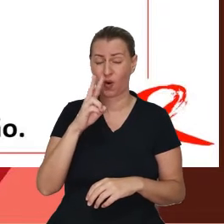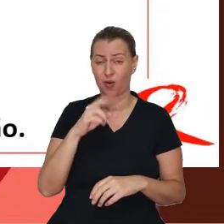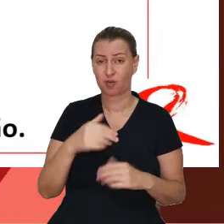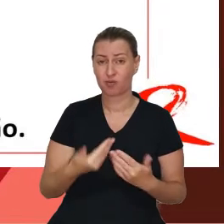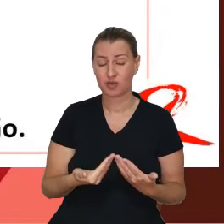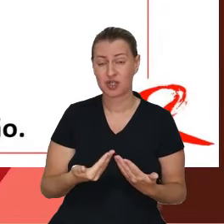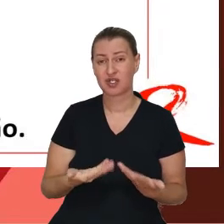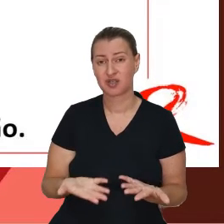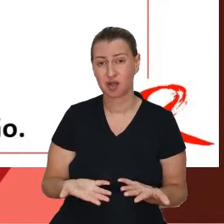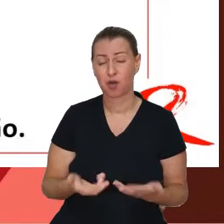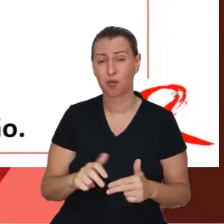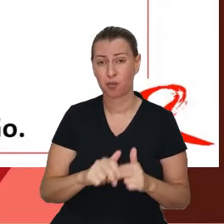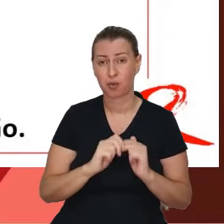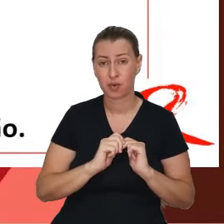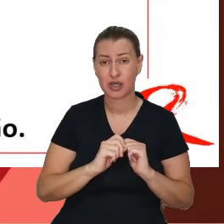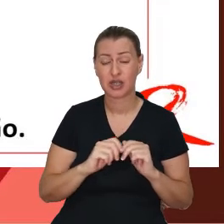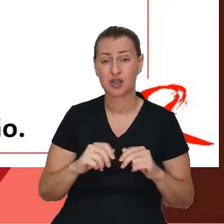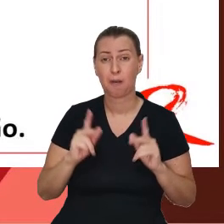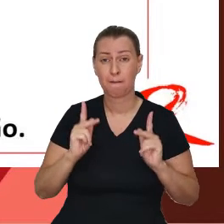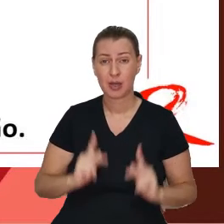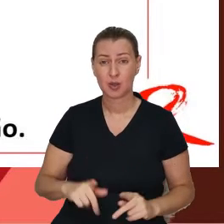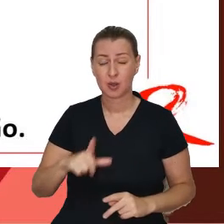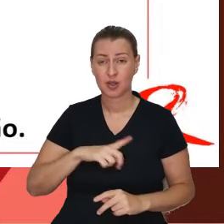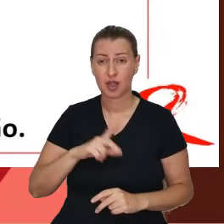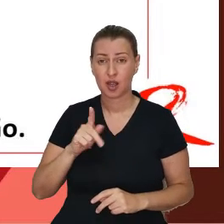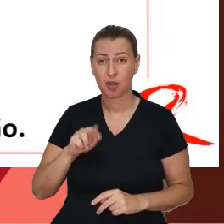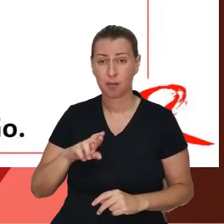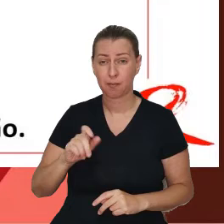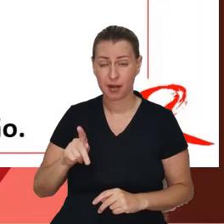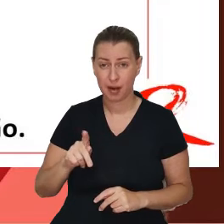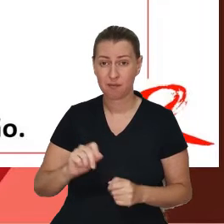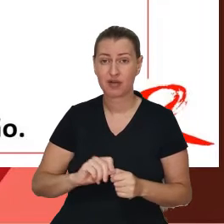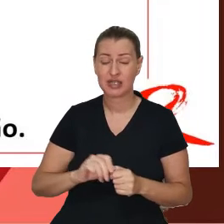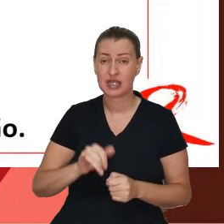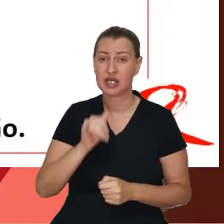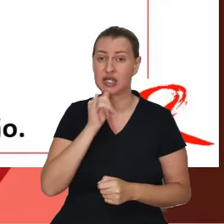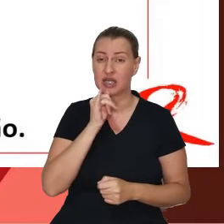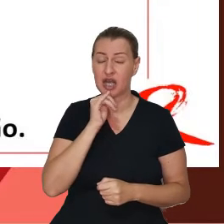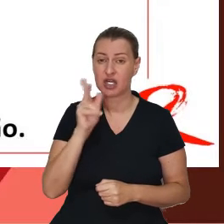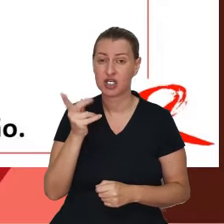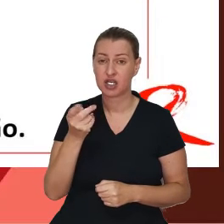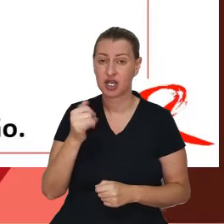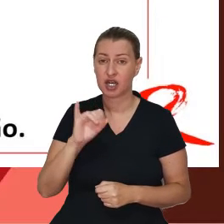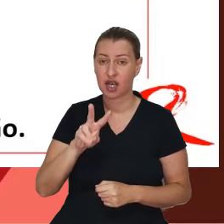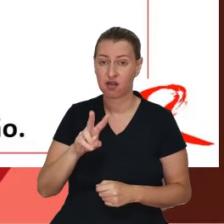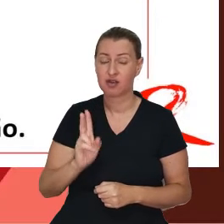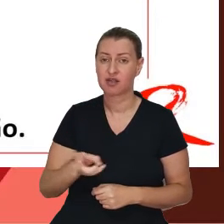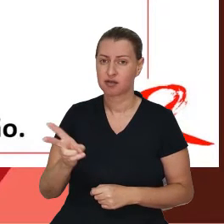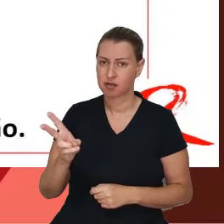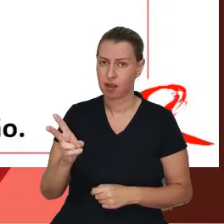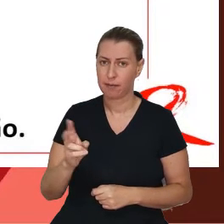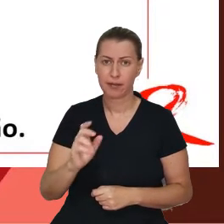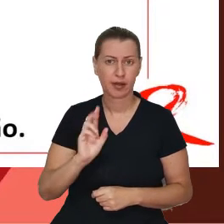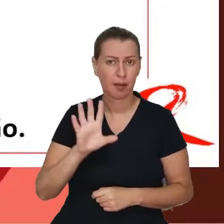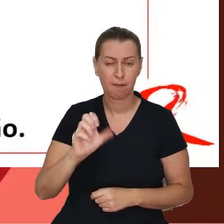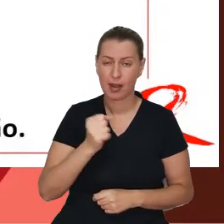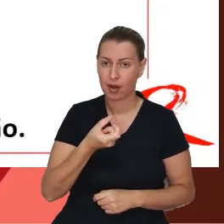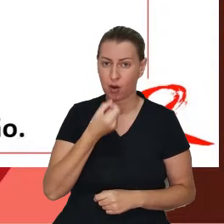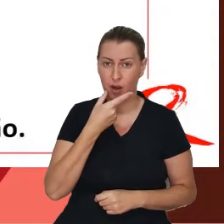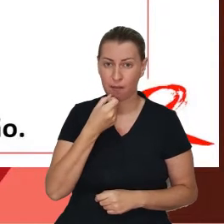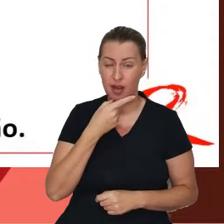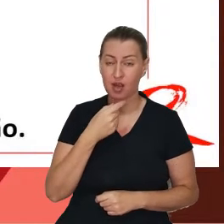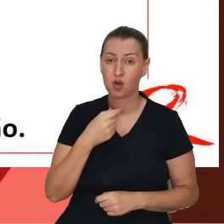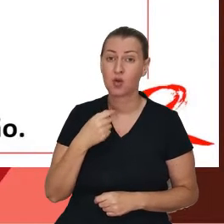esteja em PrEP faça o teste de HIV com regularidade, toda vez que ele retira a medicação precisa. Isso não é só importante,